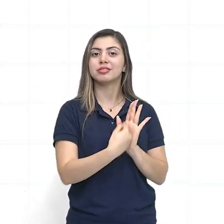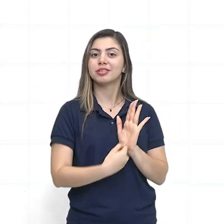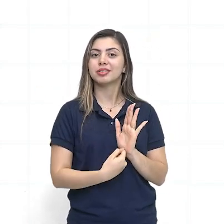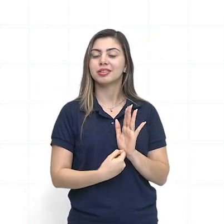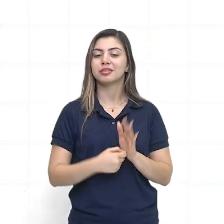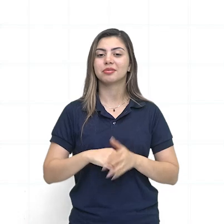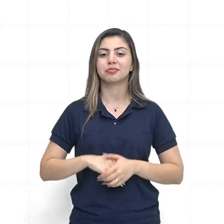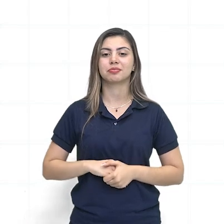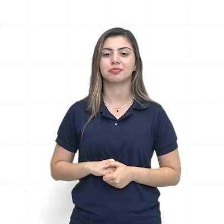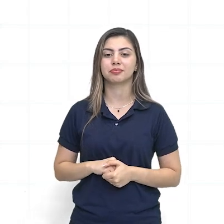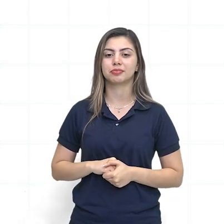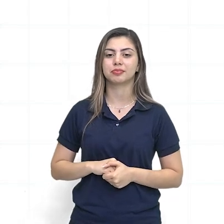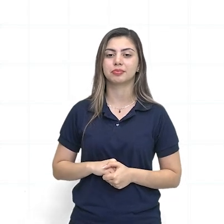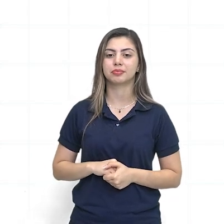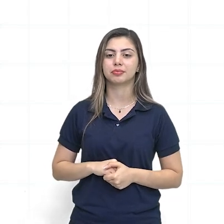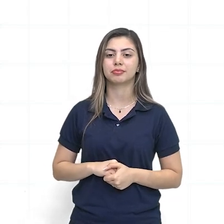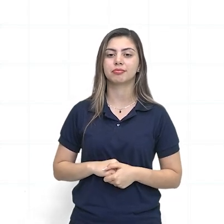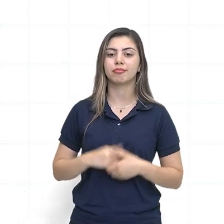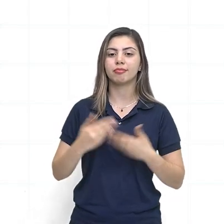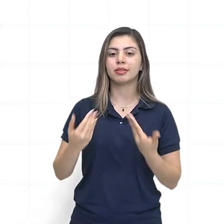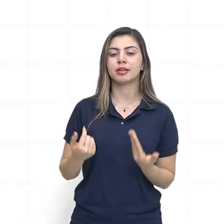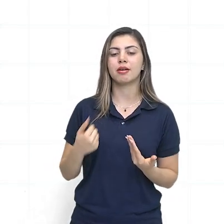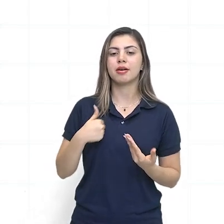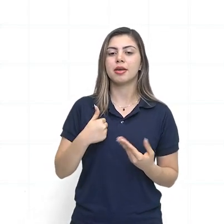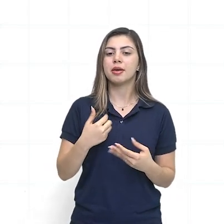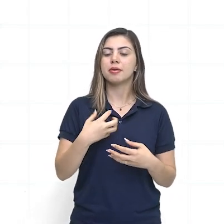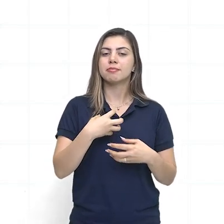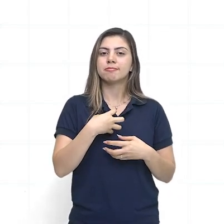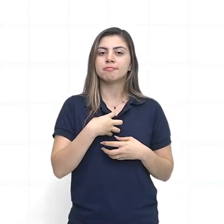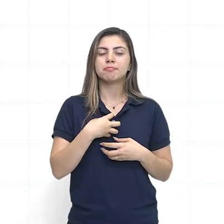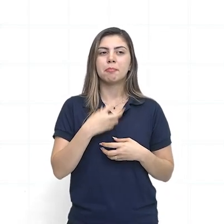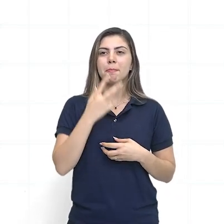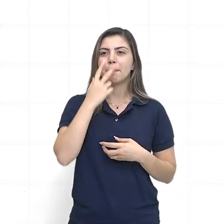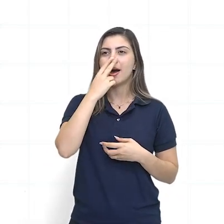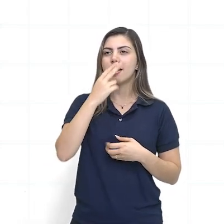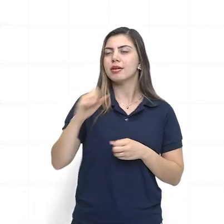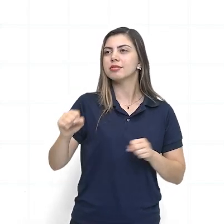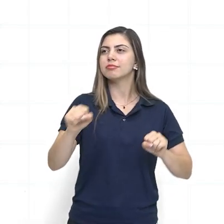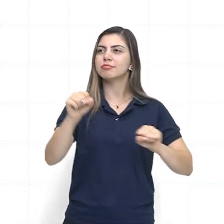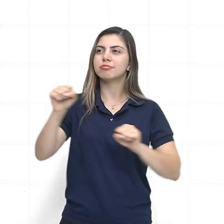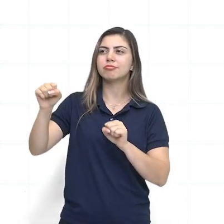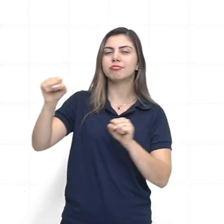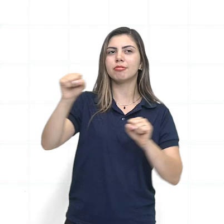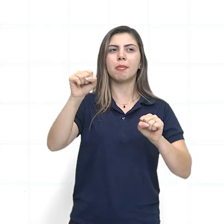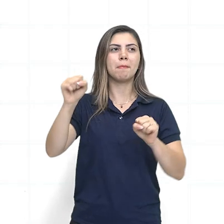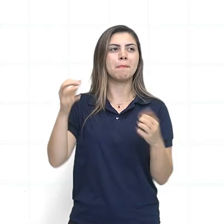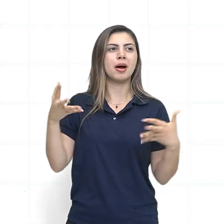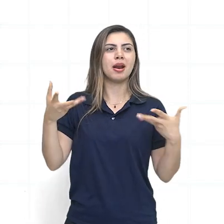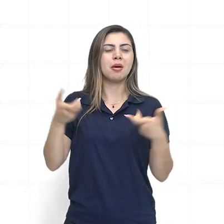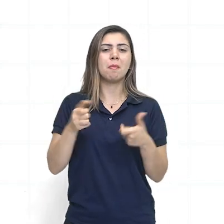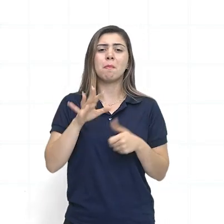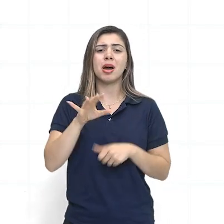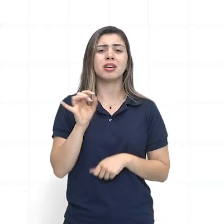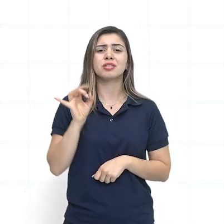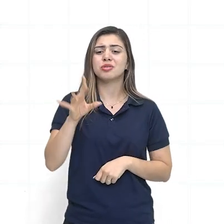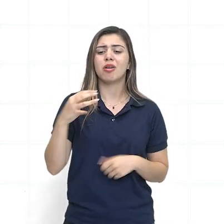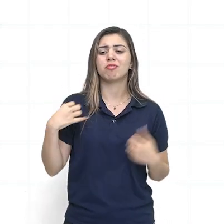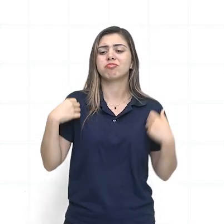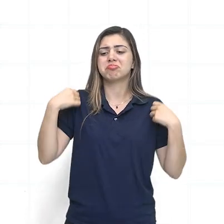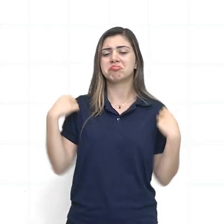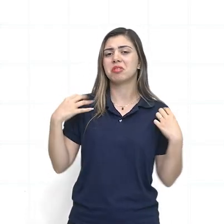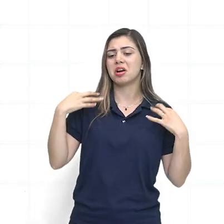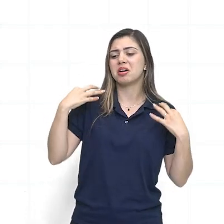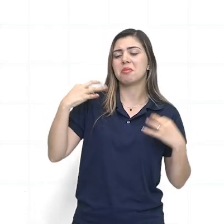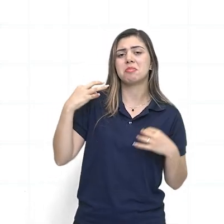né? De me fazer parecer que estou vestindo algo incrível, quando na verdade é só uma camiseta